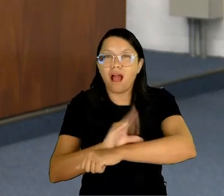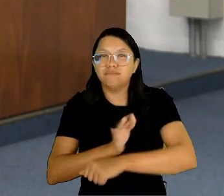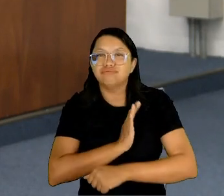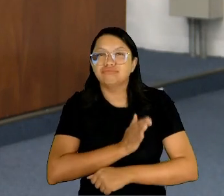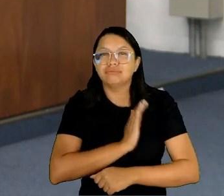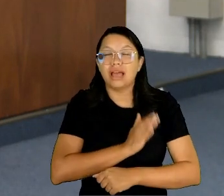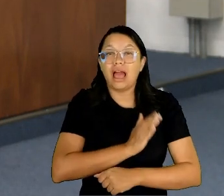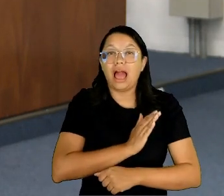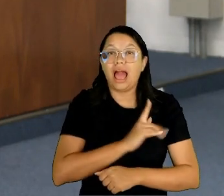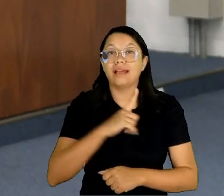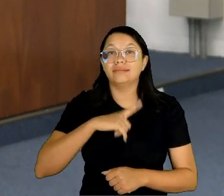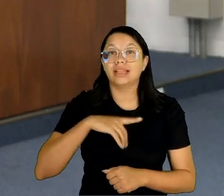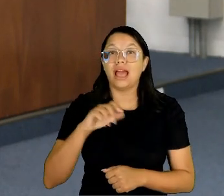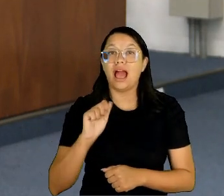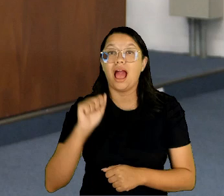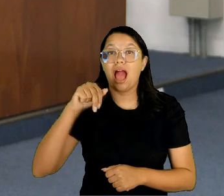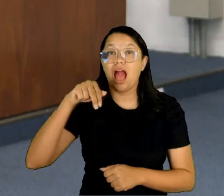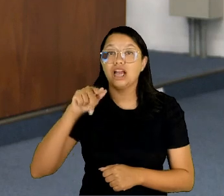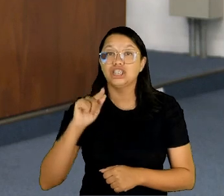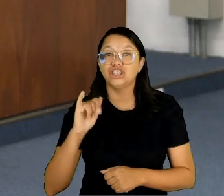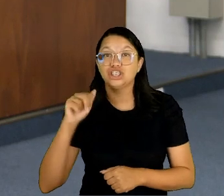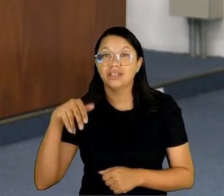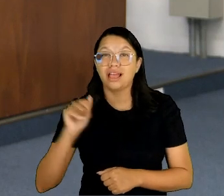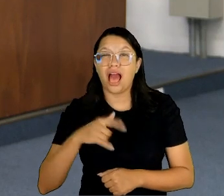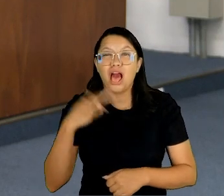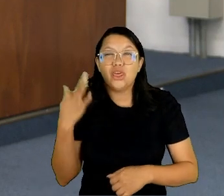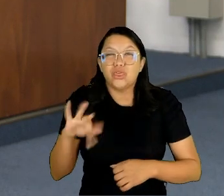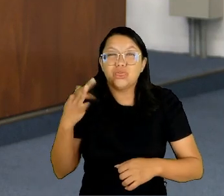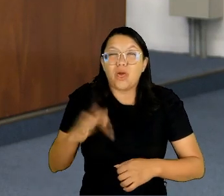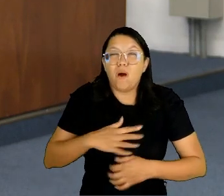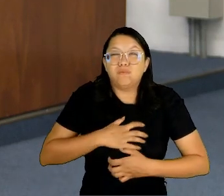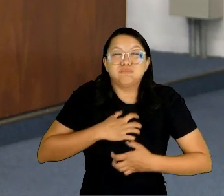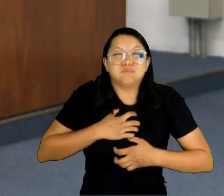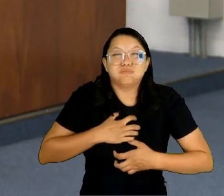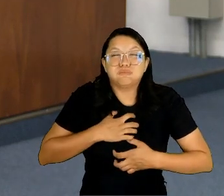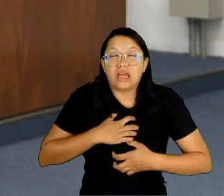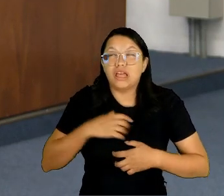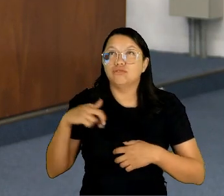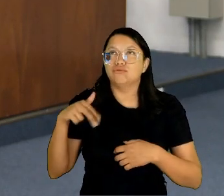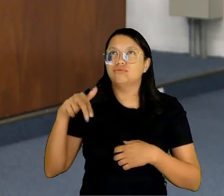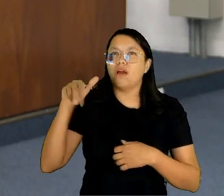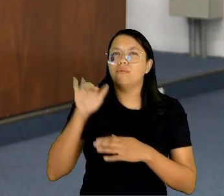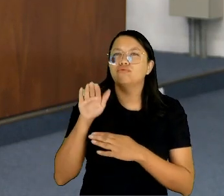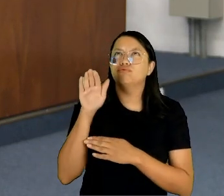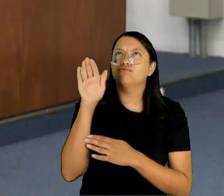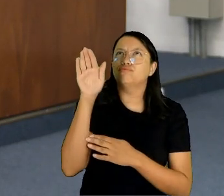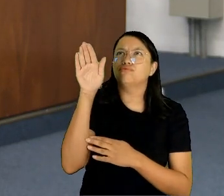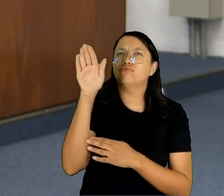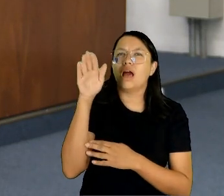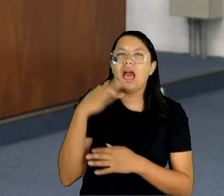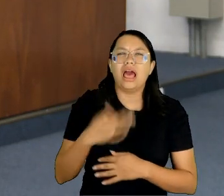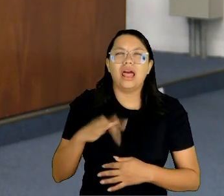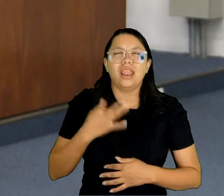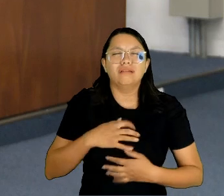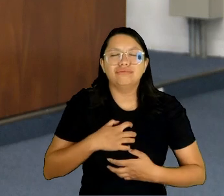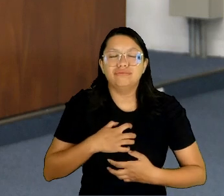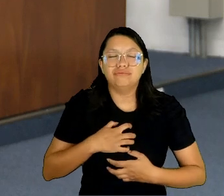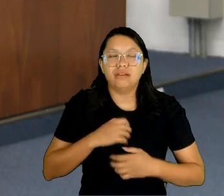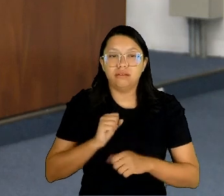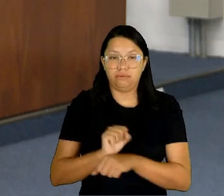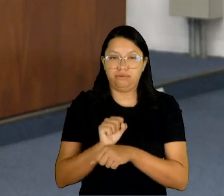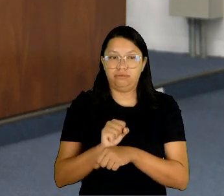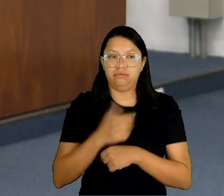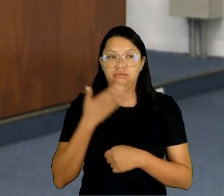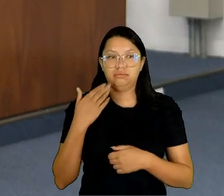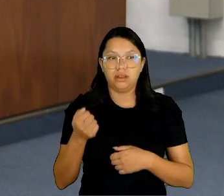coração, ele tem o que a gente chama de angina, que é essa dor no peito. O paciente que anda, sobe uma ladeira, tem dor no peito, quando ele para,